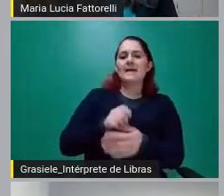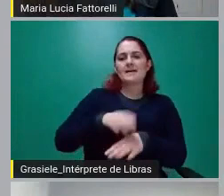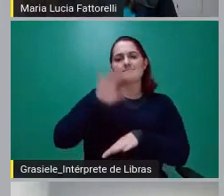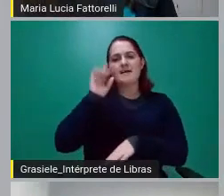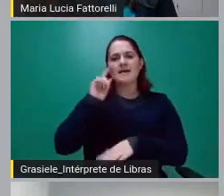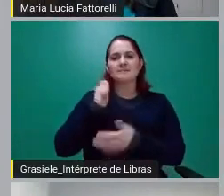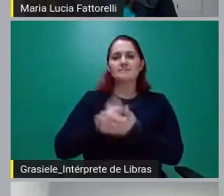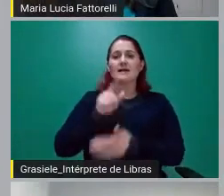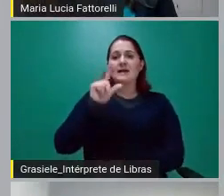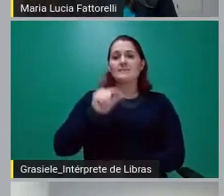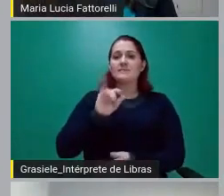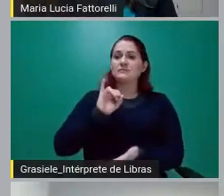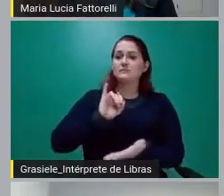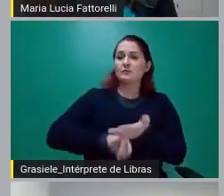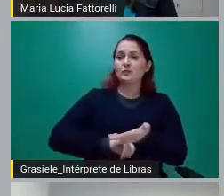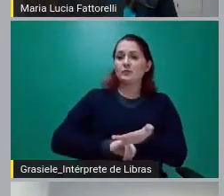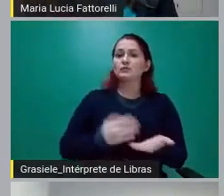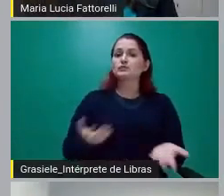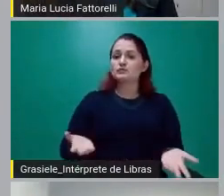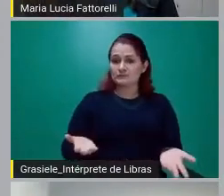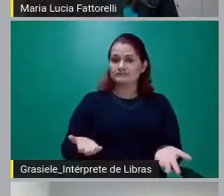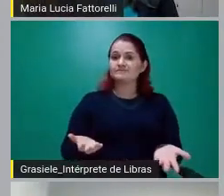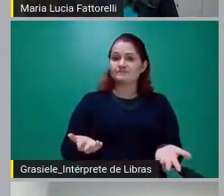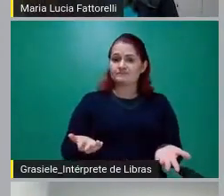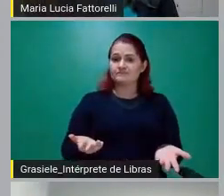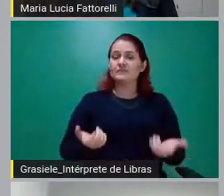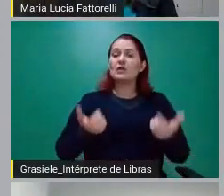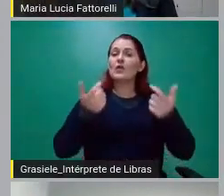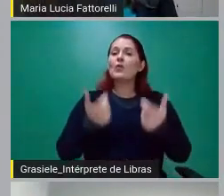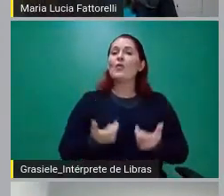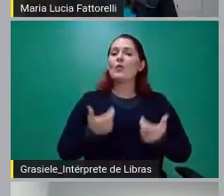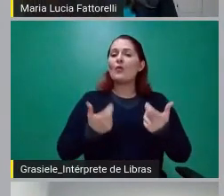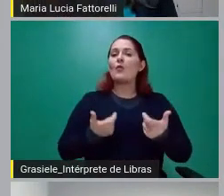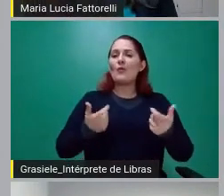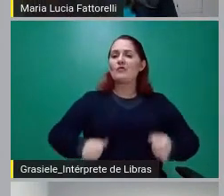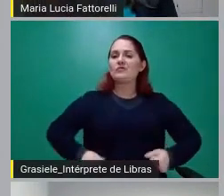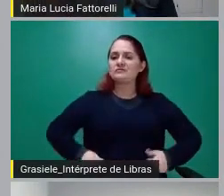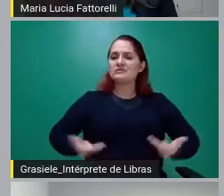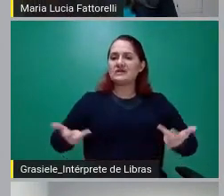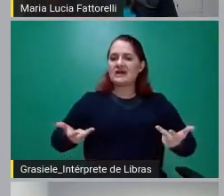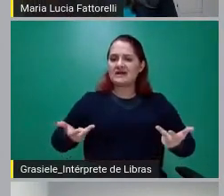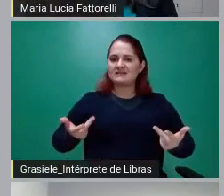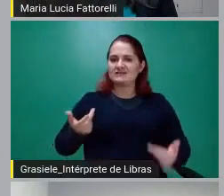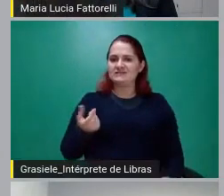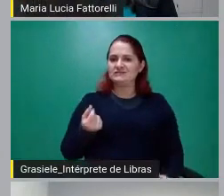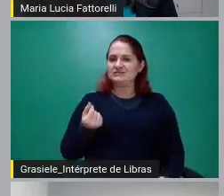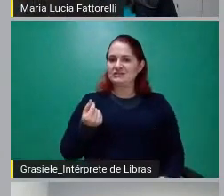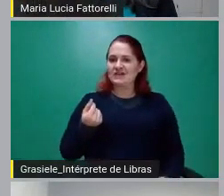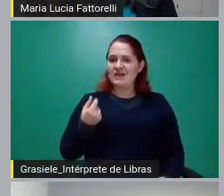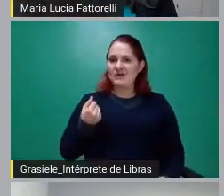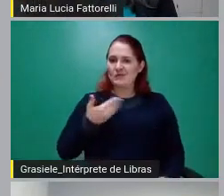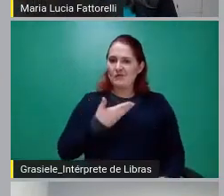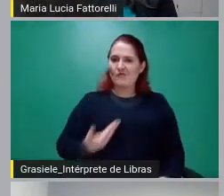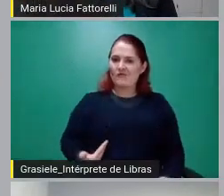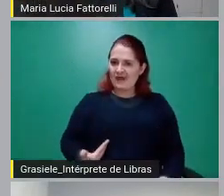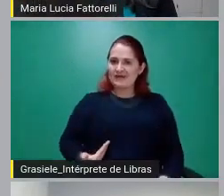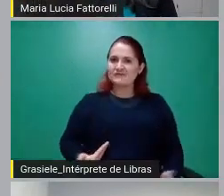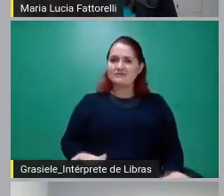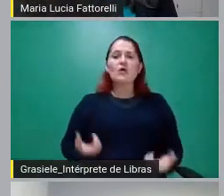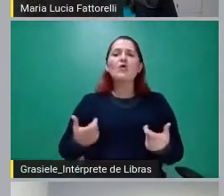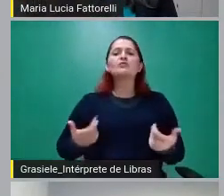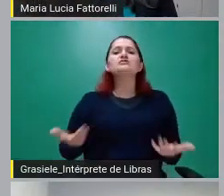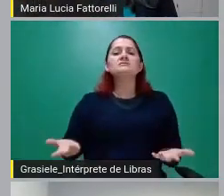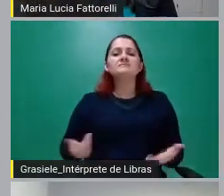menos impostos, onde gastar esses recursos